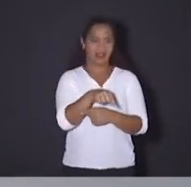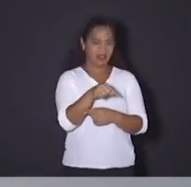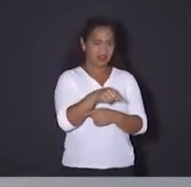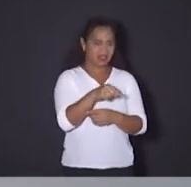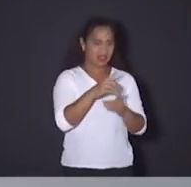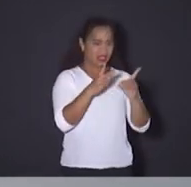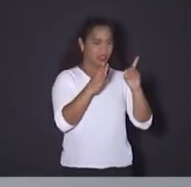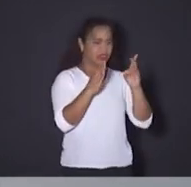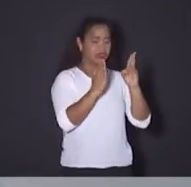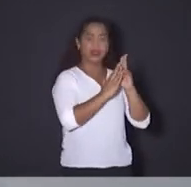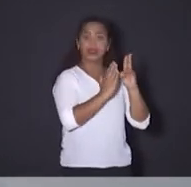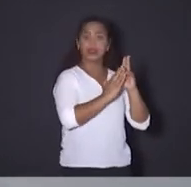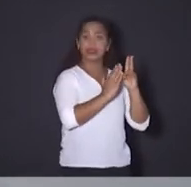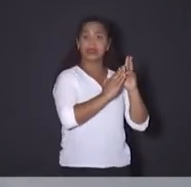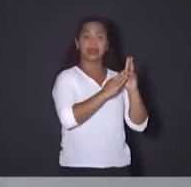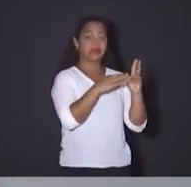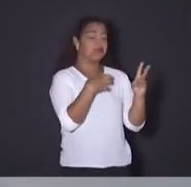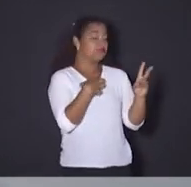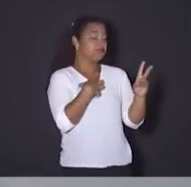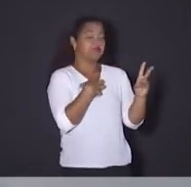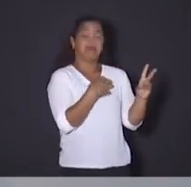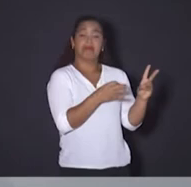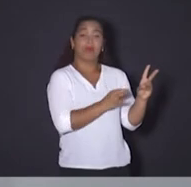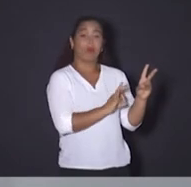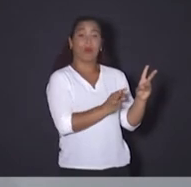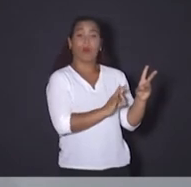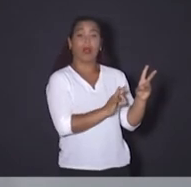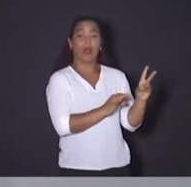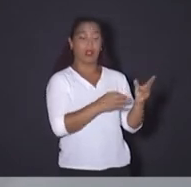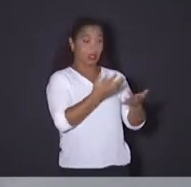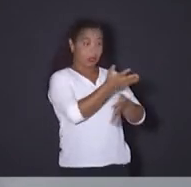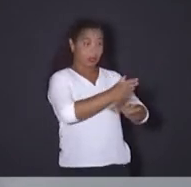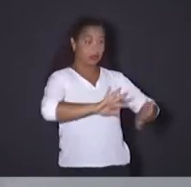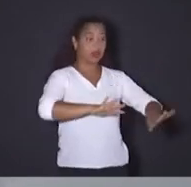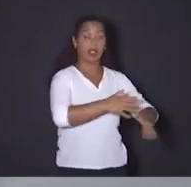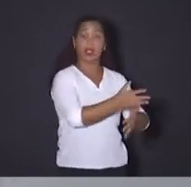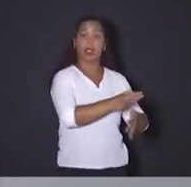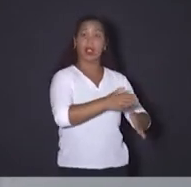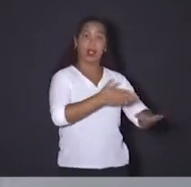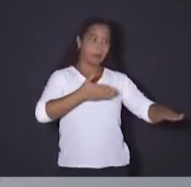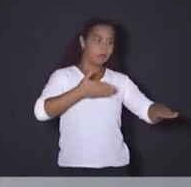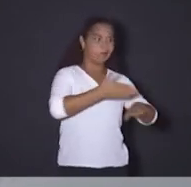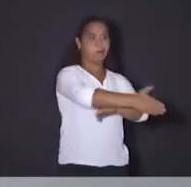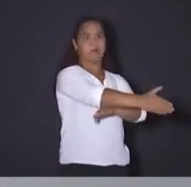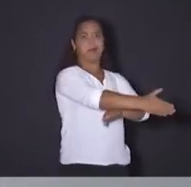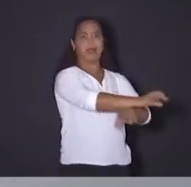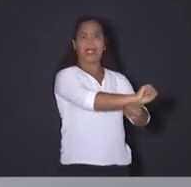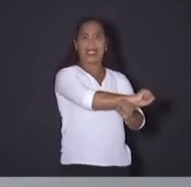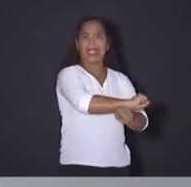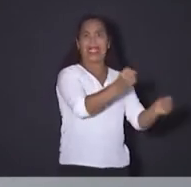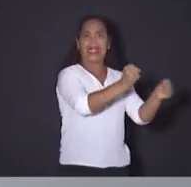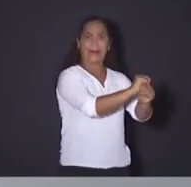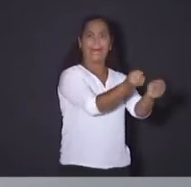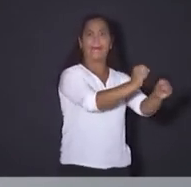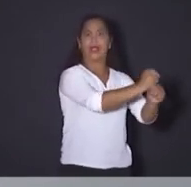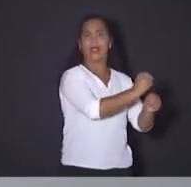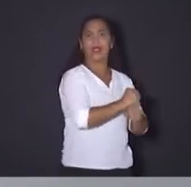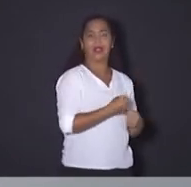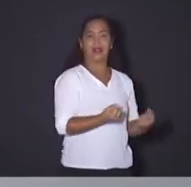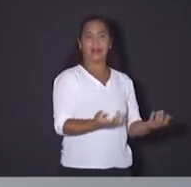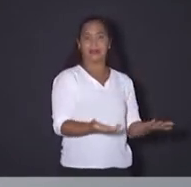recolonizada eu não sinto nada não me comove ver terreiros de candomblé sendo invadido é eu